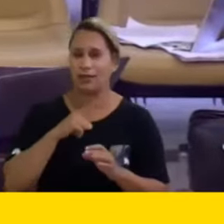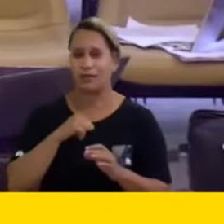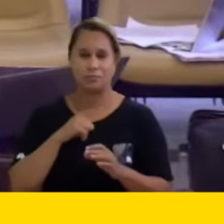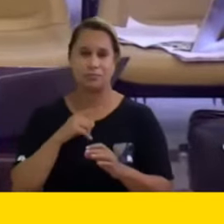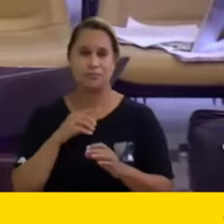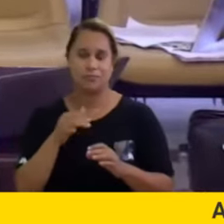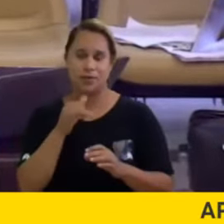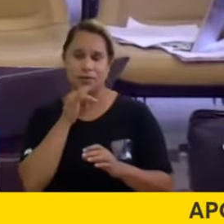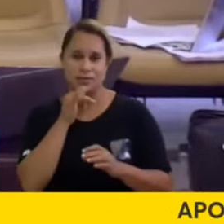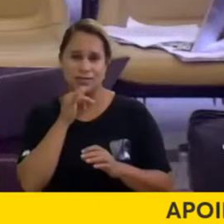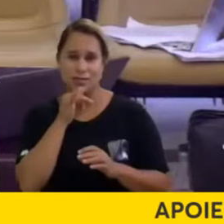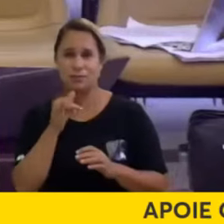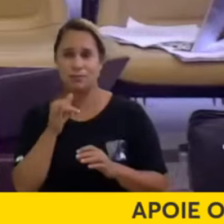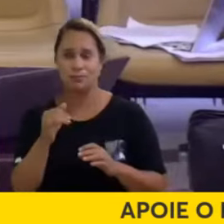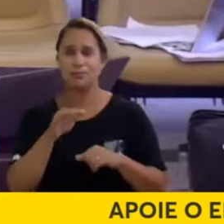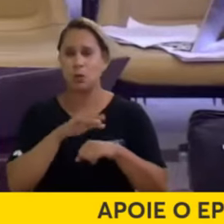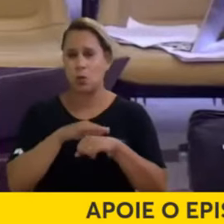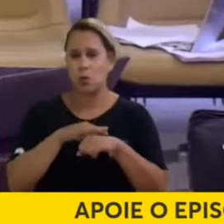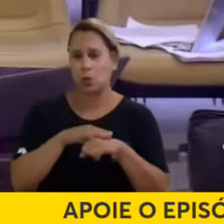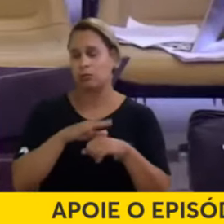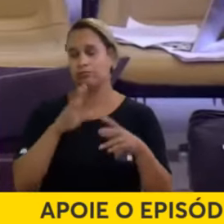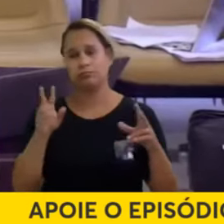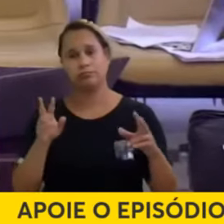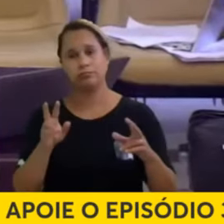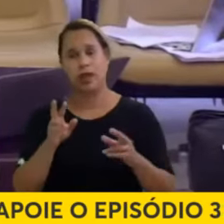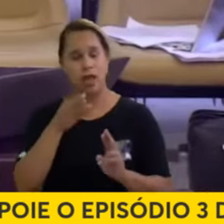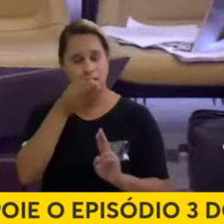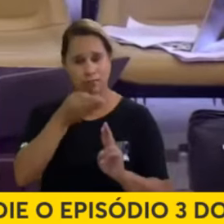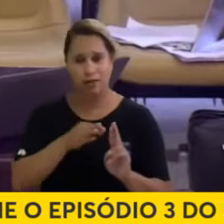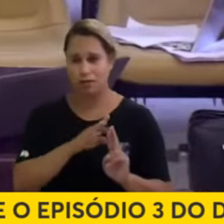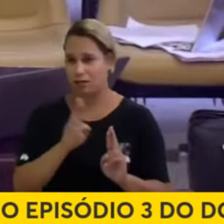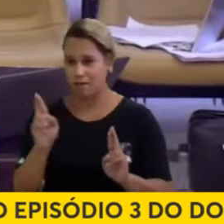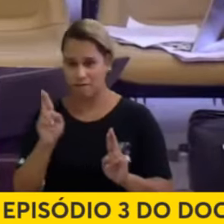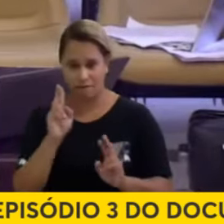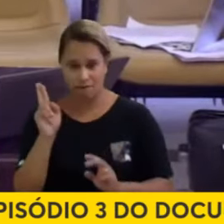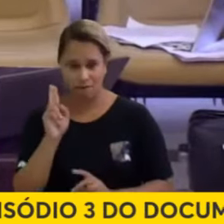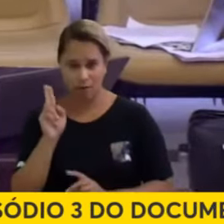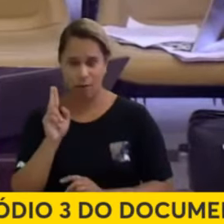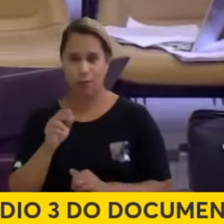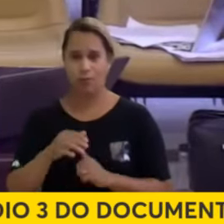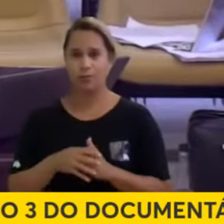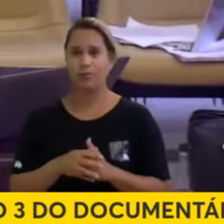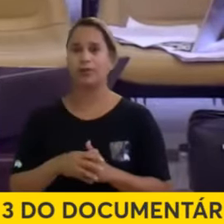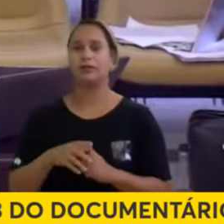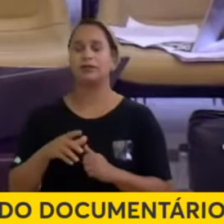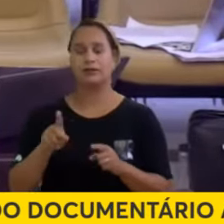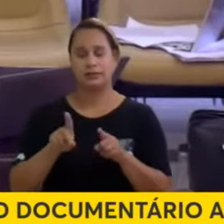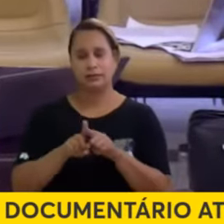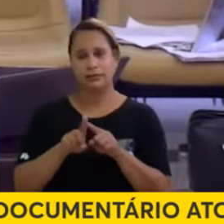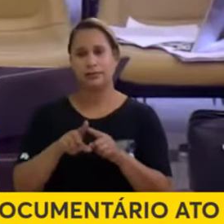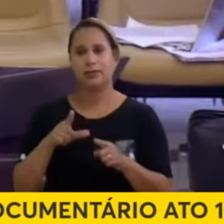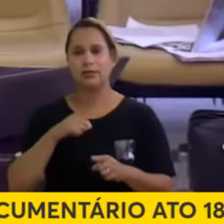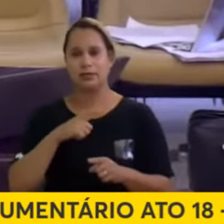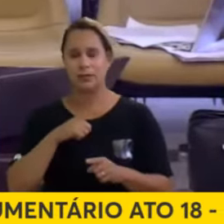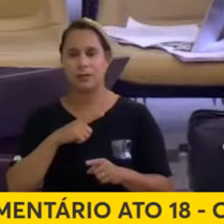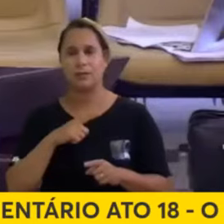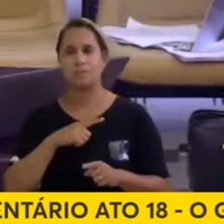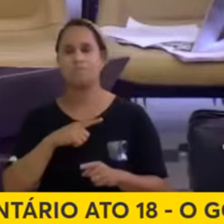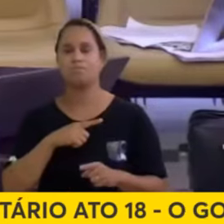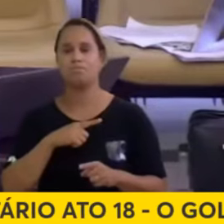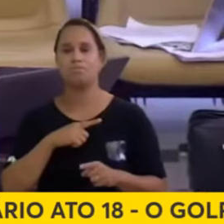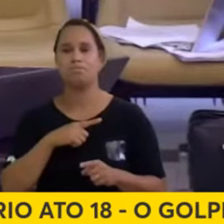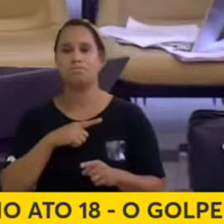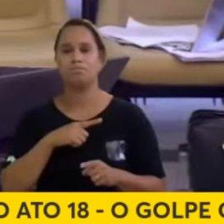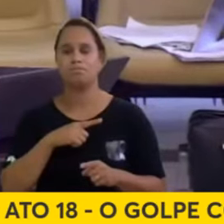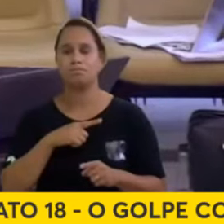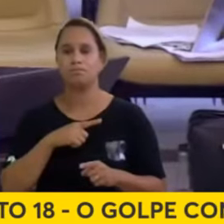valor também há em relação à individualização Olha o nível que se chegou aqui o podemos comprou um